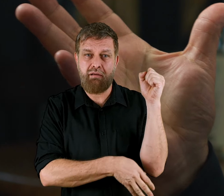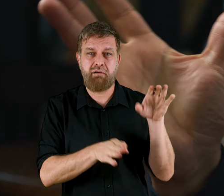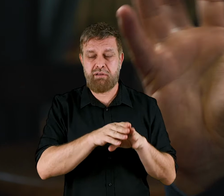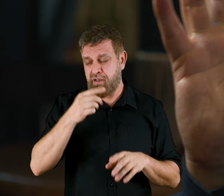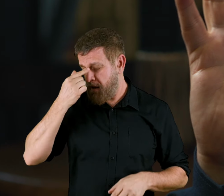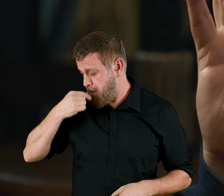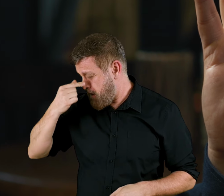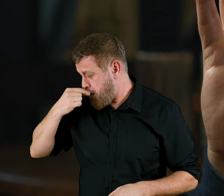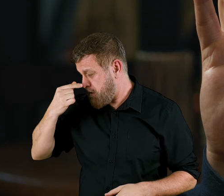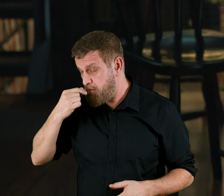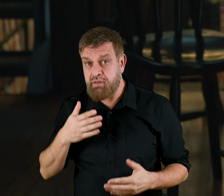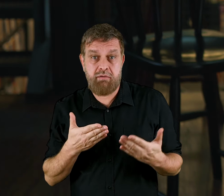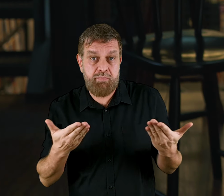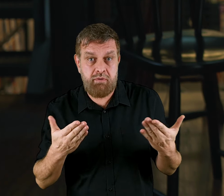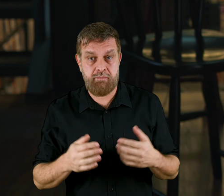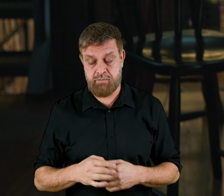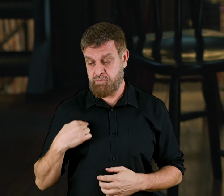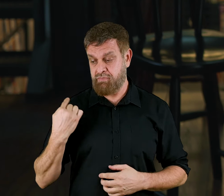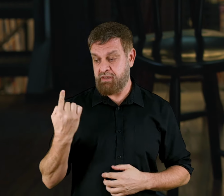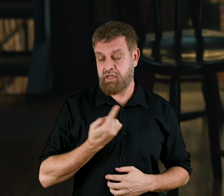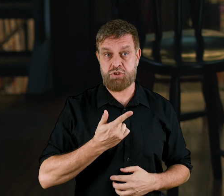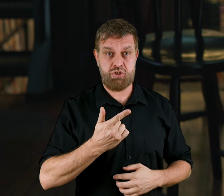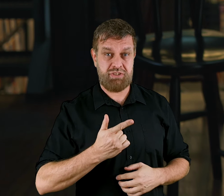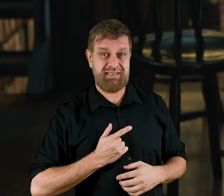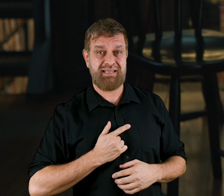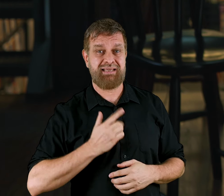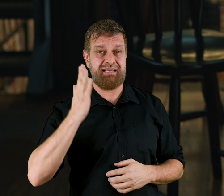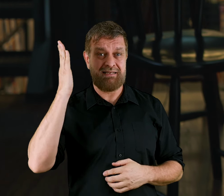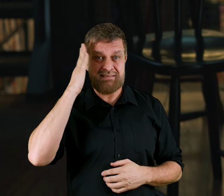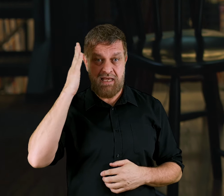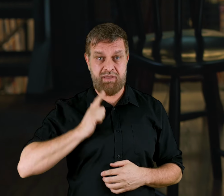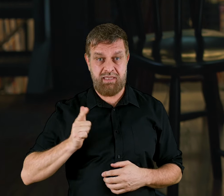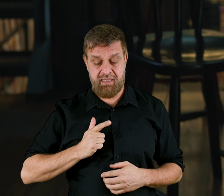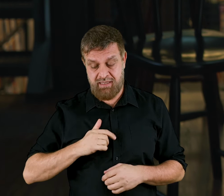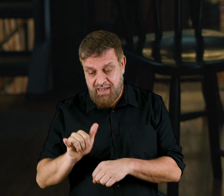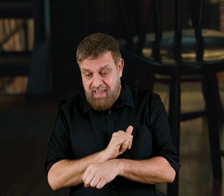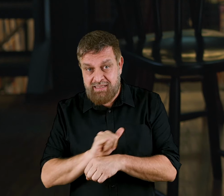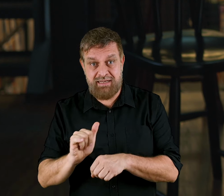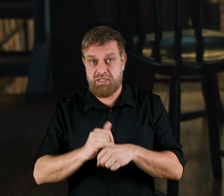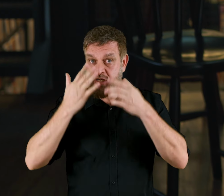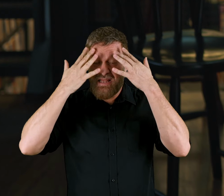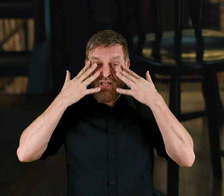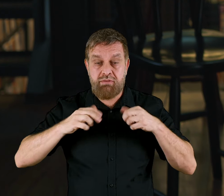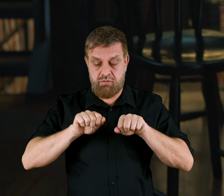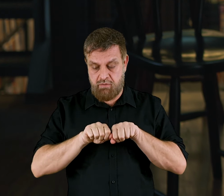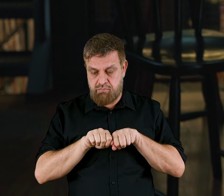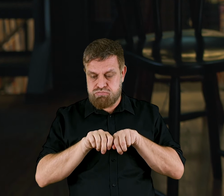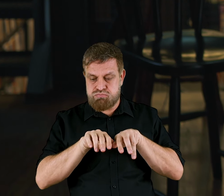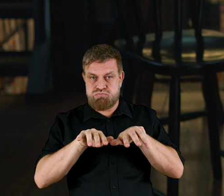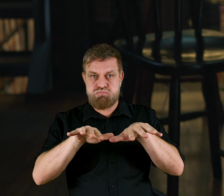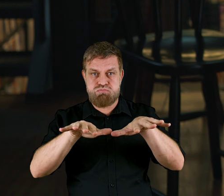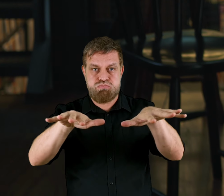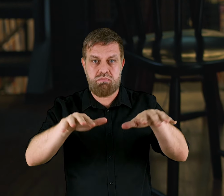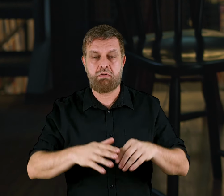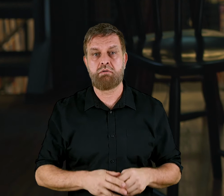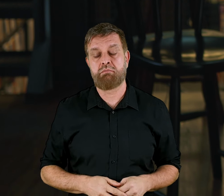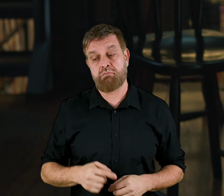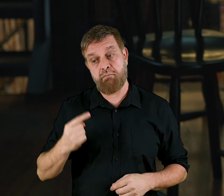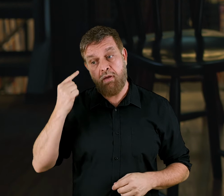alguma coisa assim. Se a gente pressupõe que essa artificialização ela vai se expandir, pressupõe